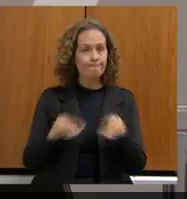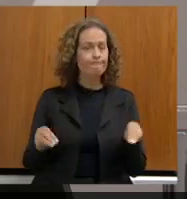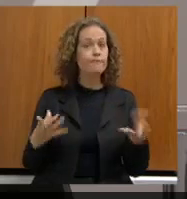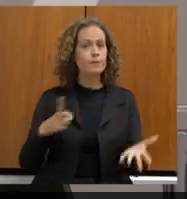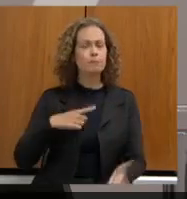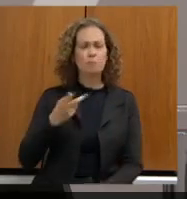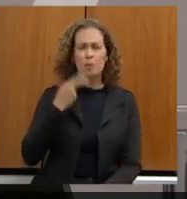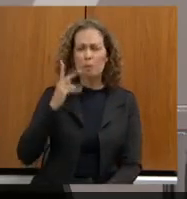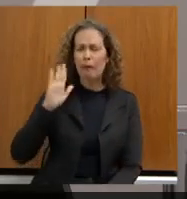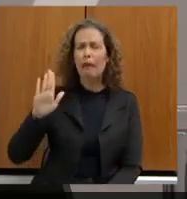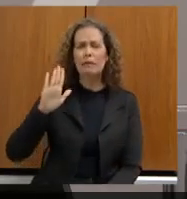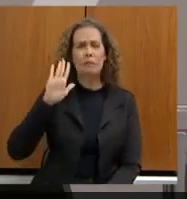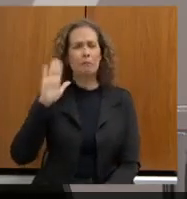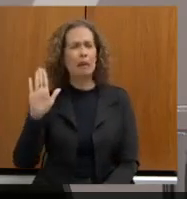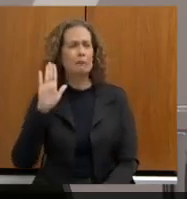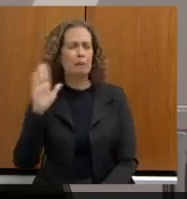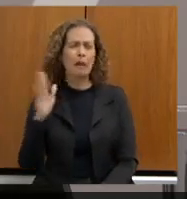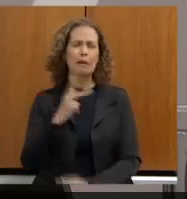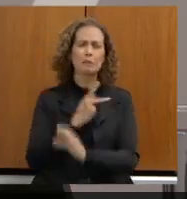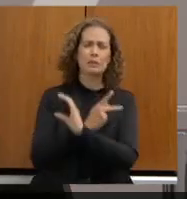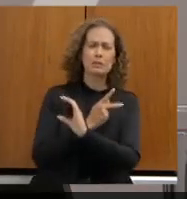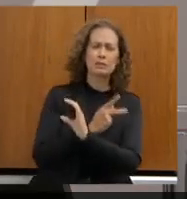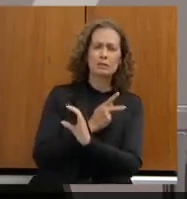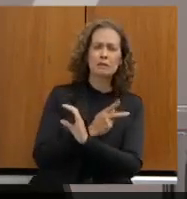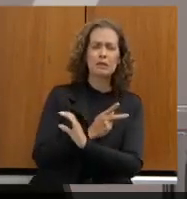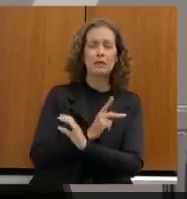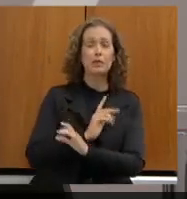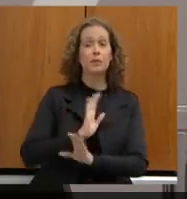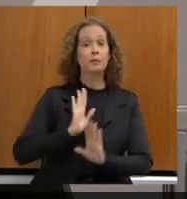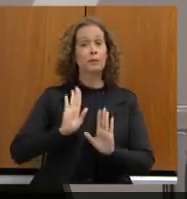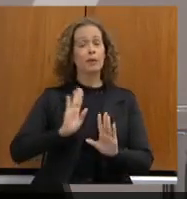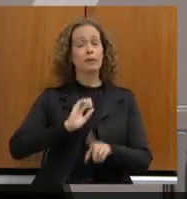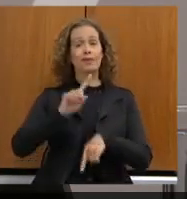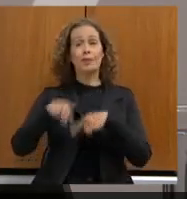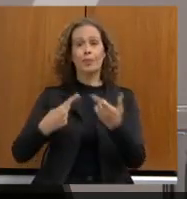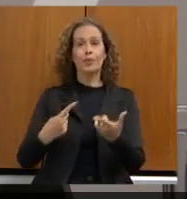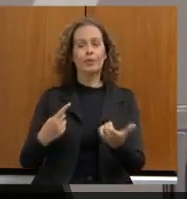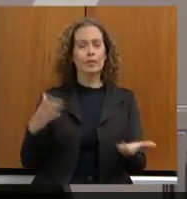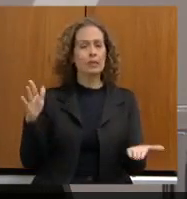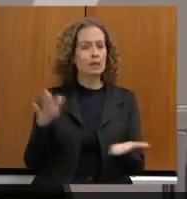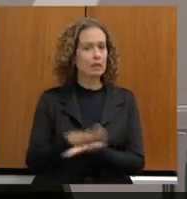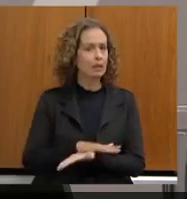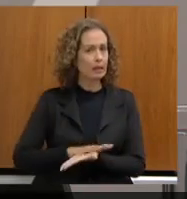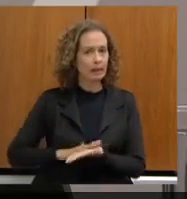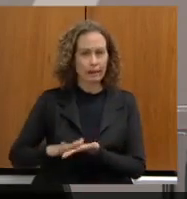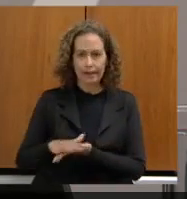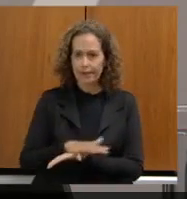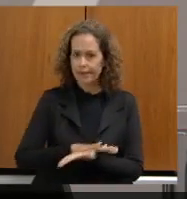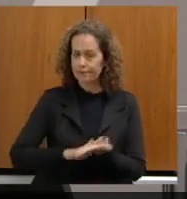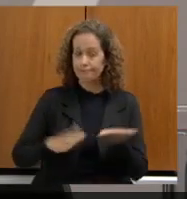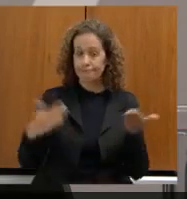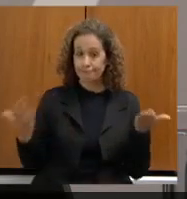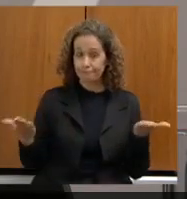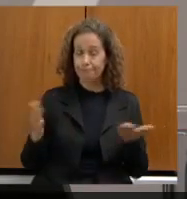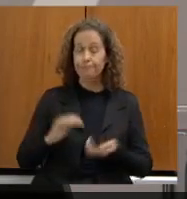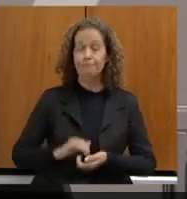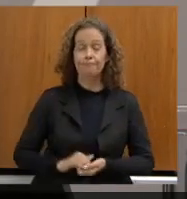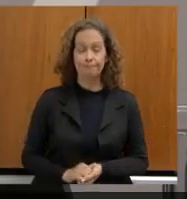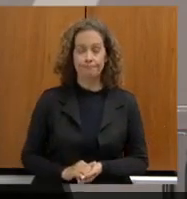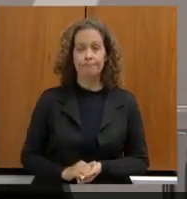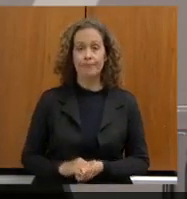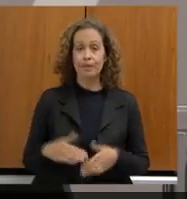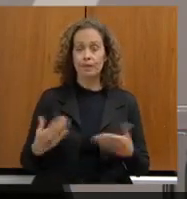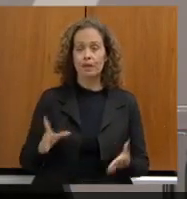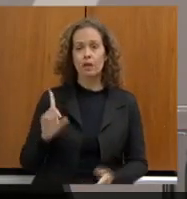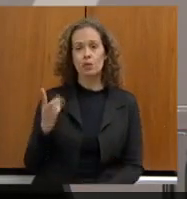tanta promessa para polícia civil e que depois praticamente nada aí se concretizou tão